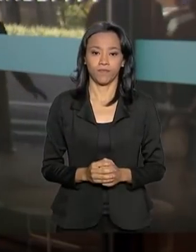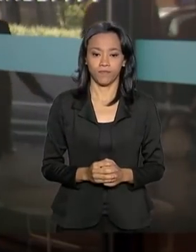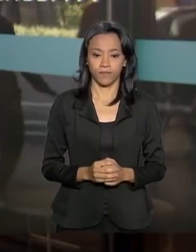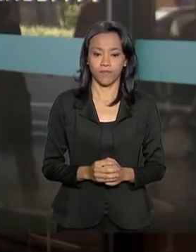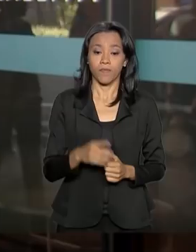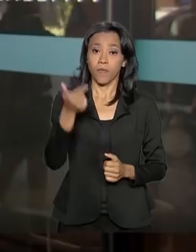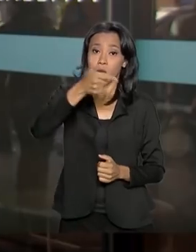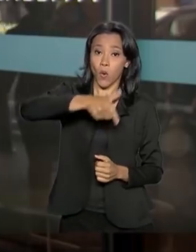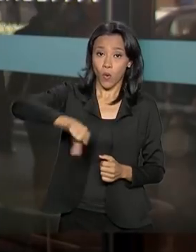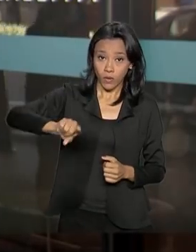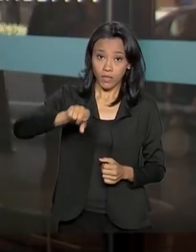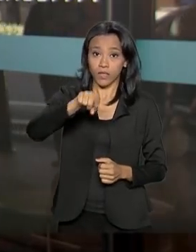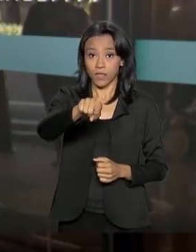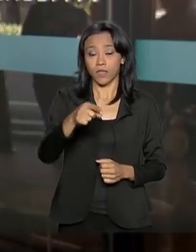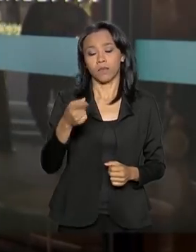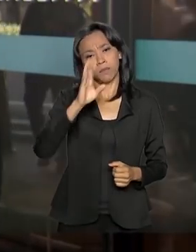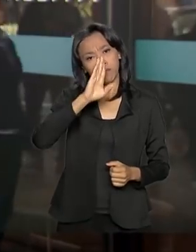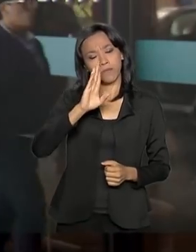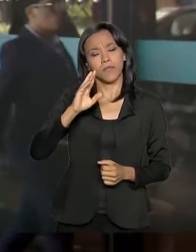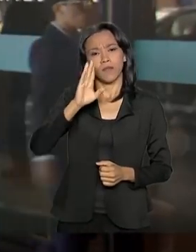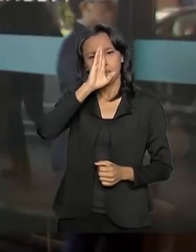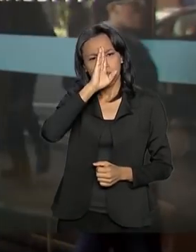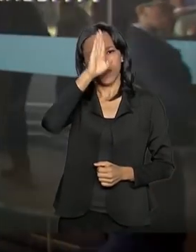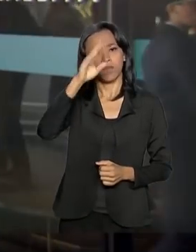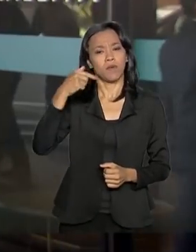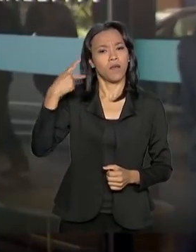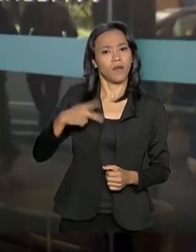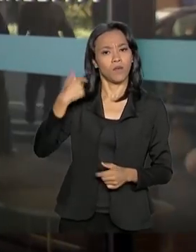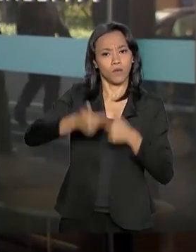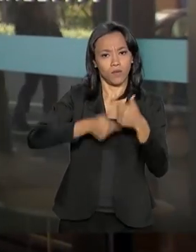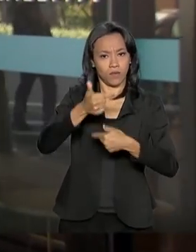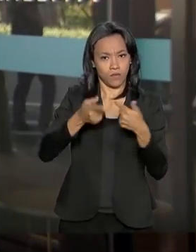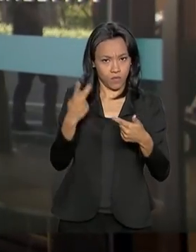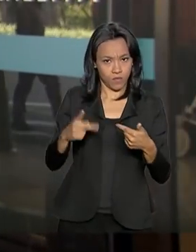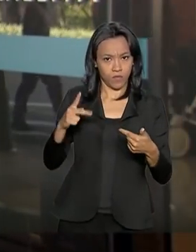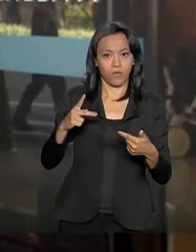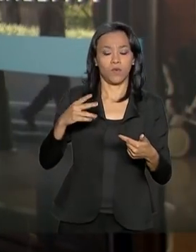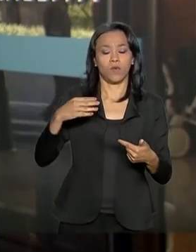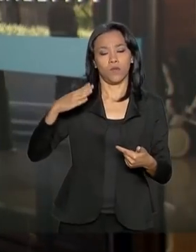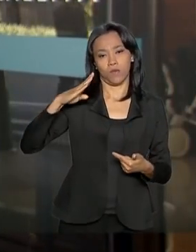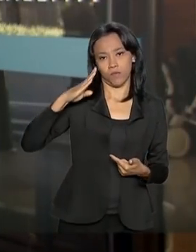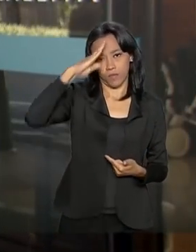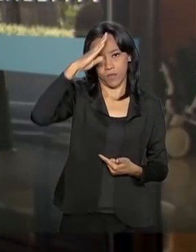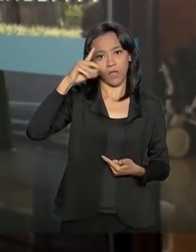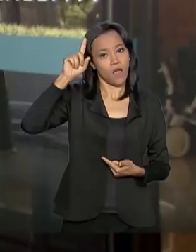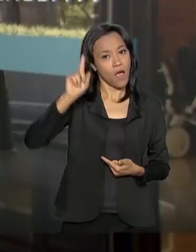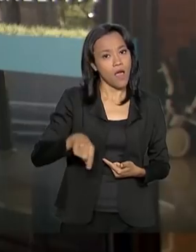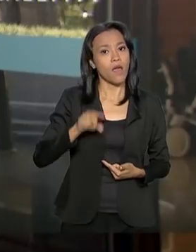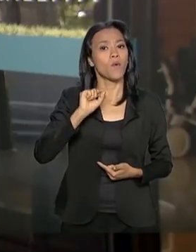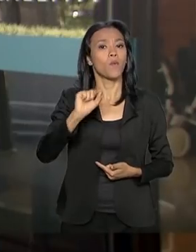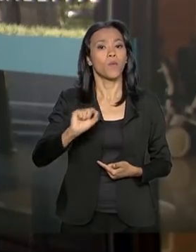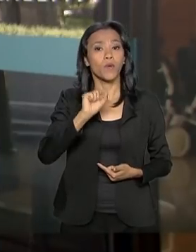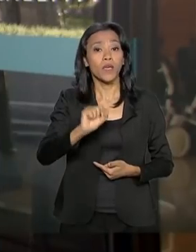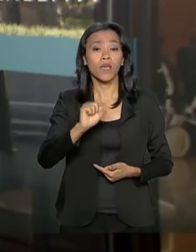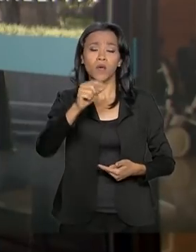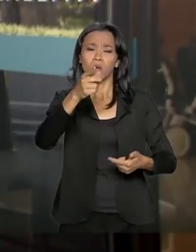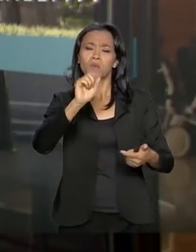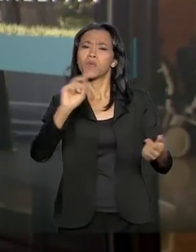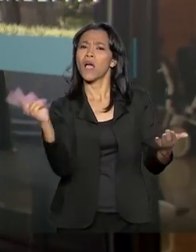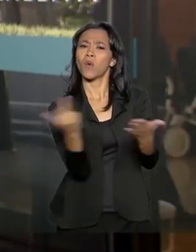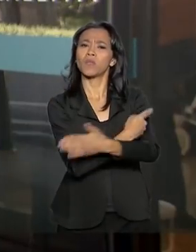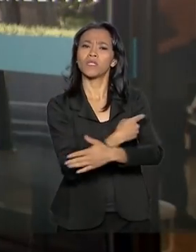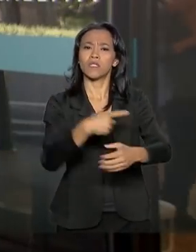outra prioridade para o presidente durante o período em que ele permanece aqui no Hospital Albert Einstein é a situação em Brumadinho Minas